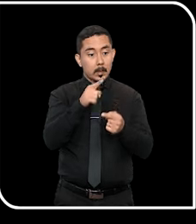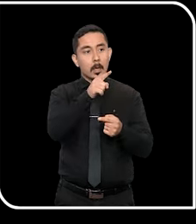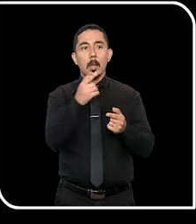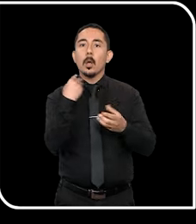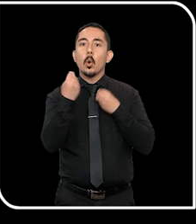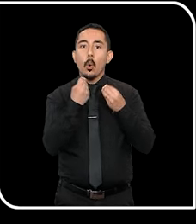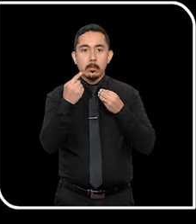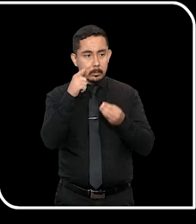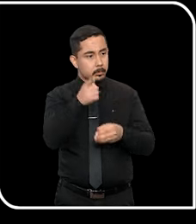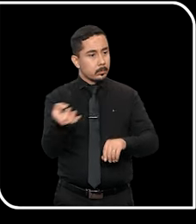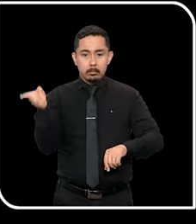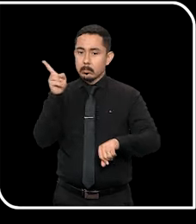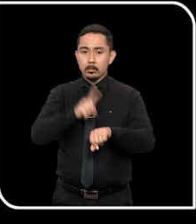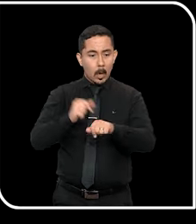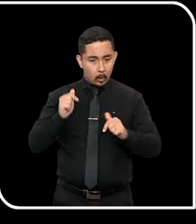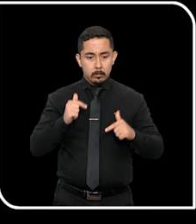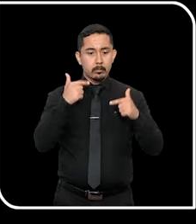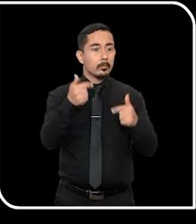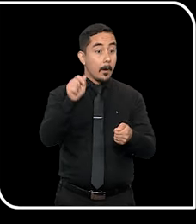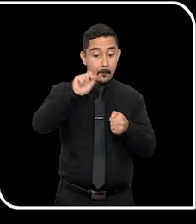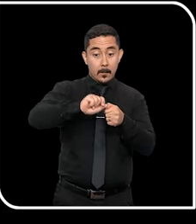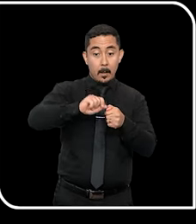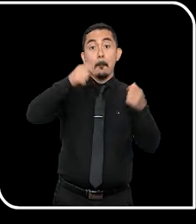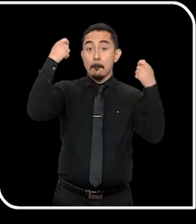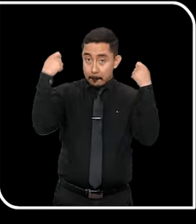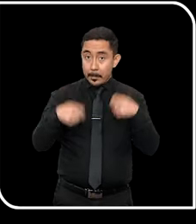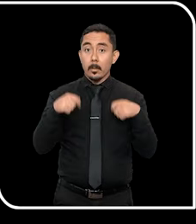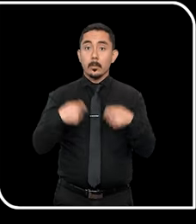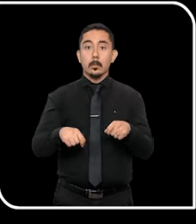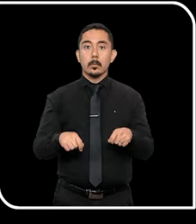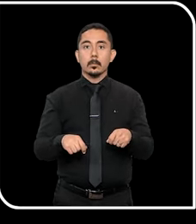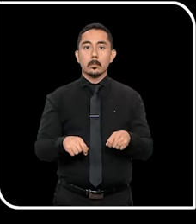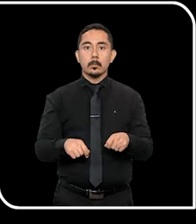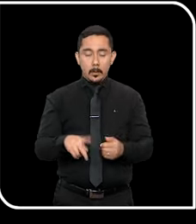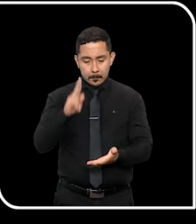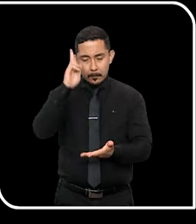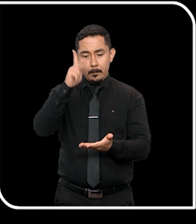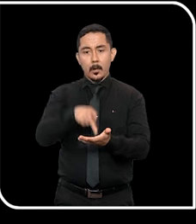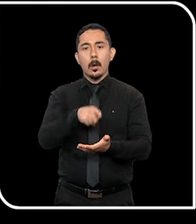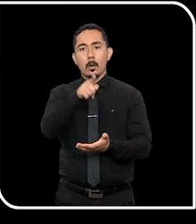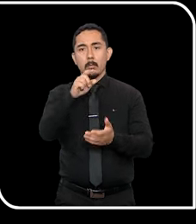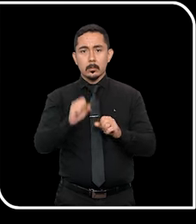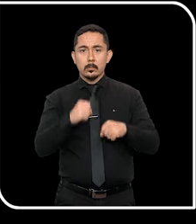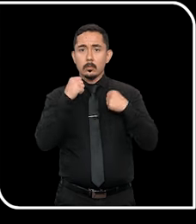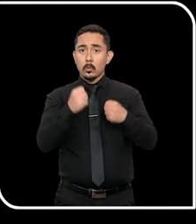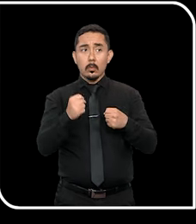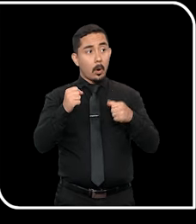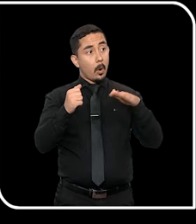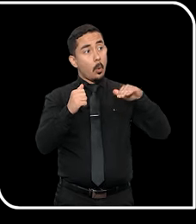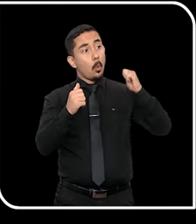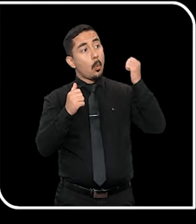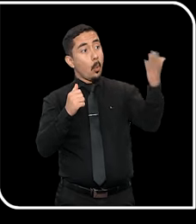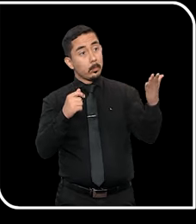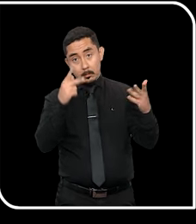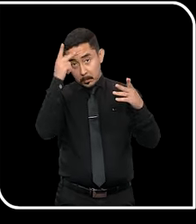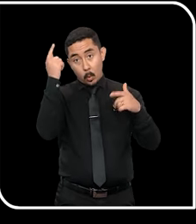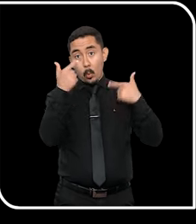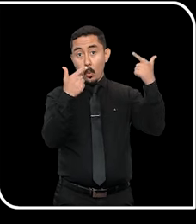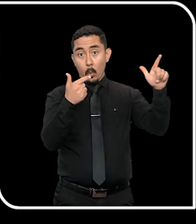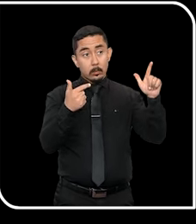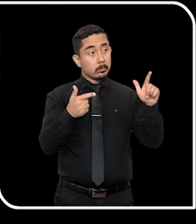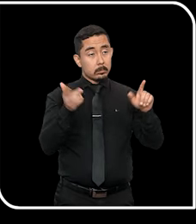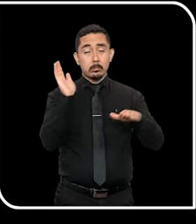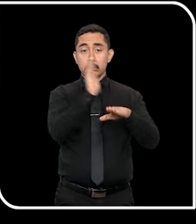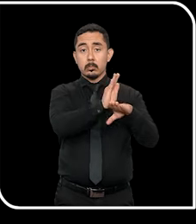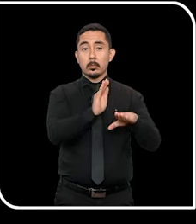na ação no movimento na prática nas atitudes concretas que eu tomo a favor do outro são atitudes